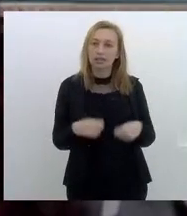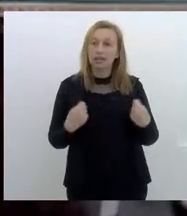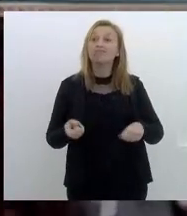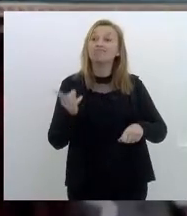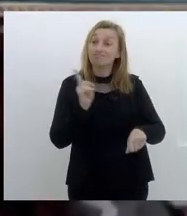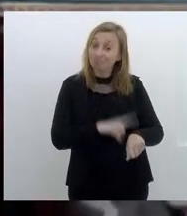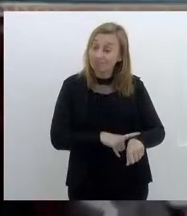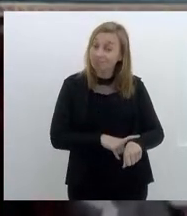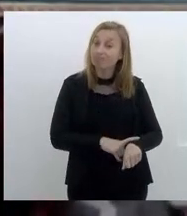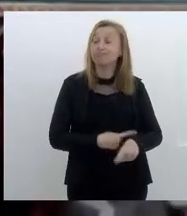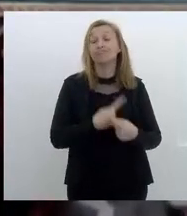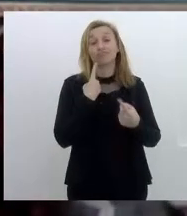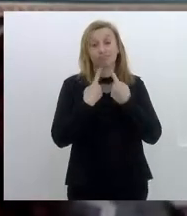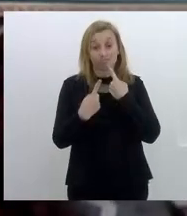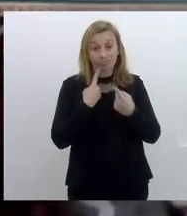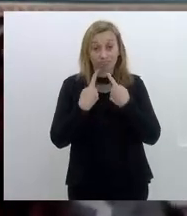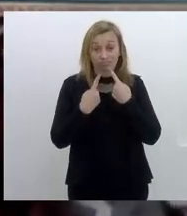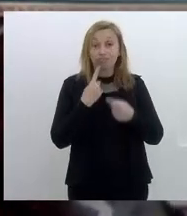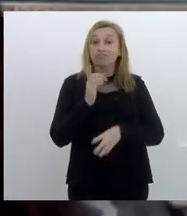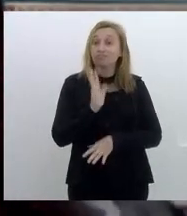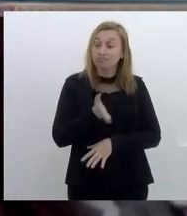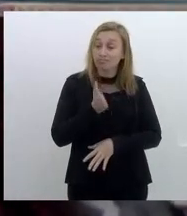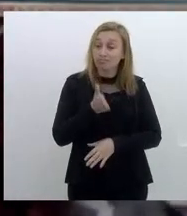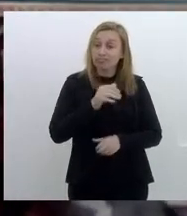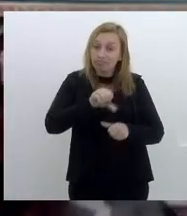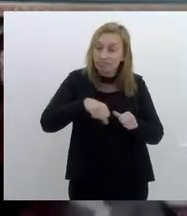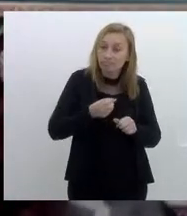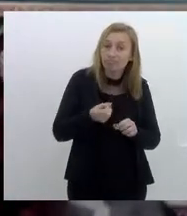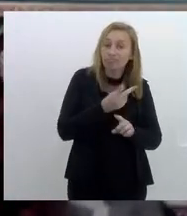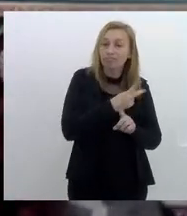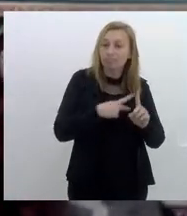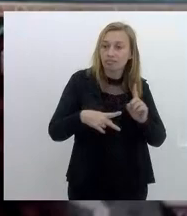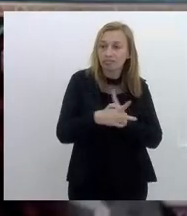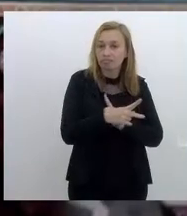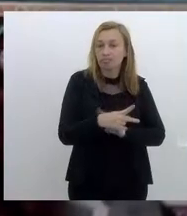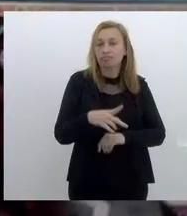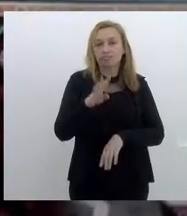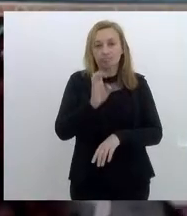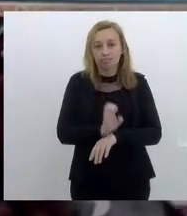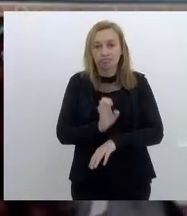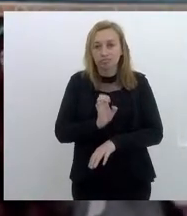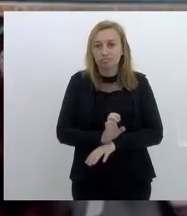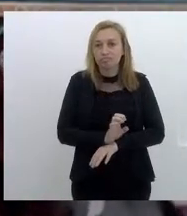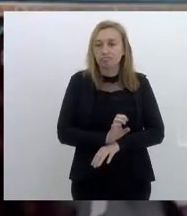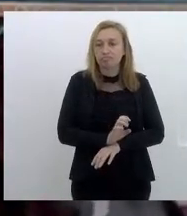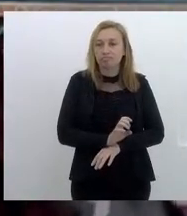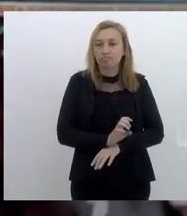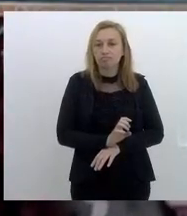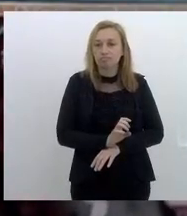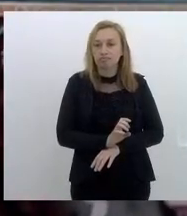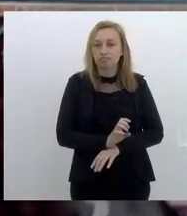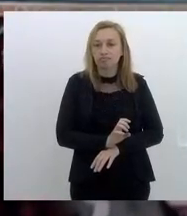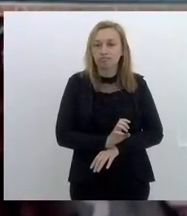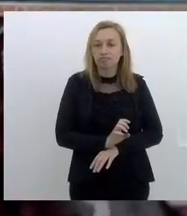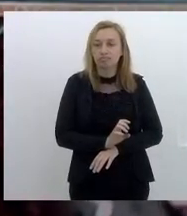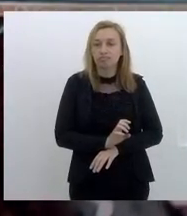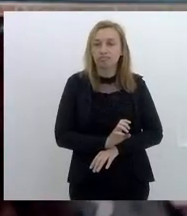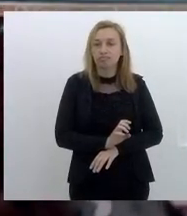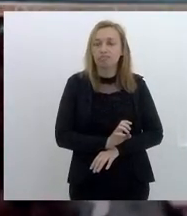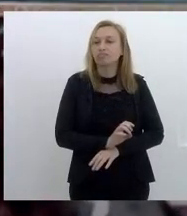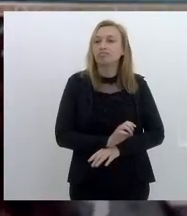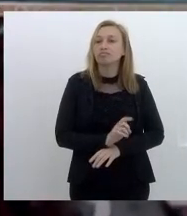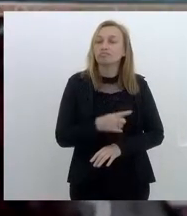de tempo para essa discussão já que a reforma previdenciária do estado não é condição sine qua non